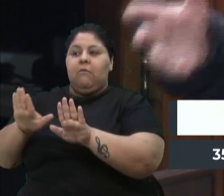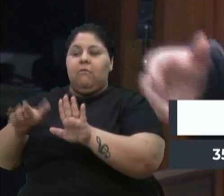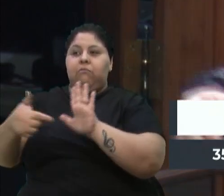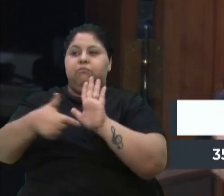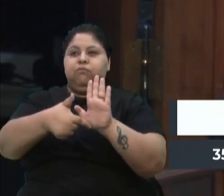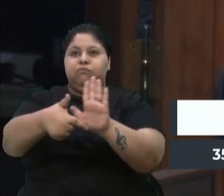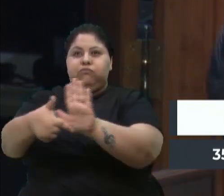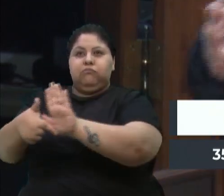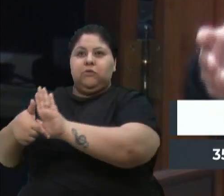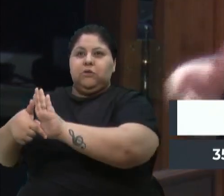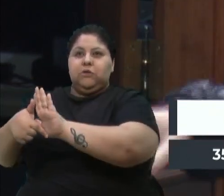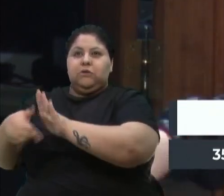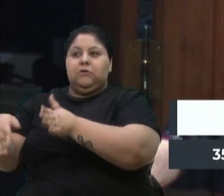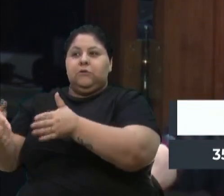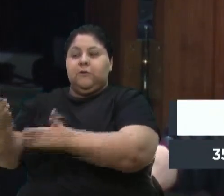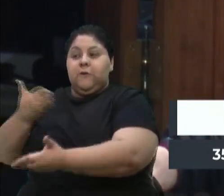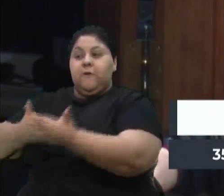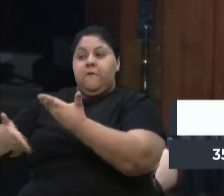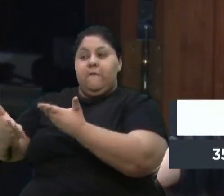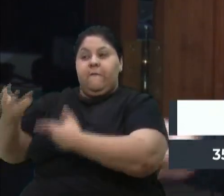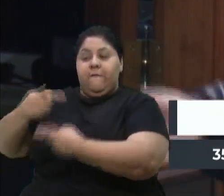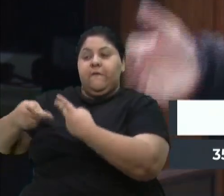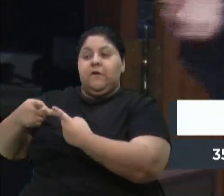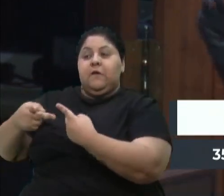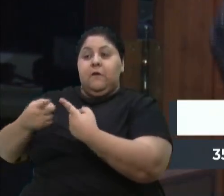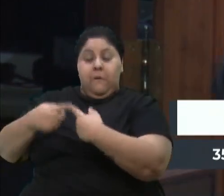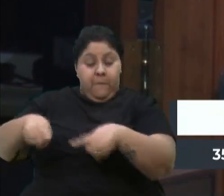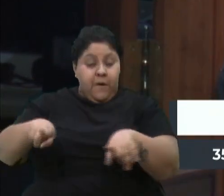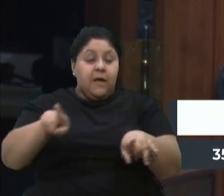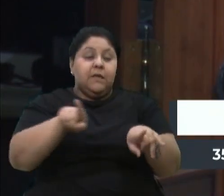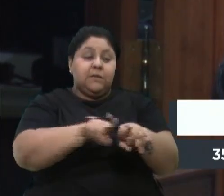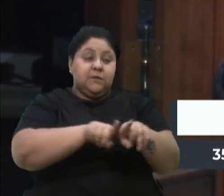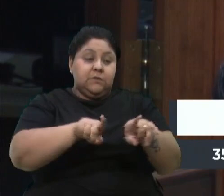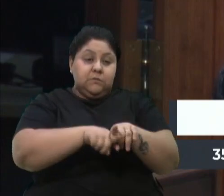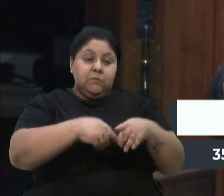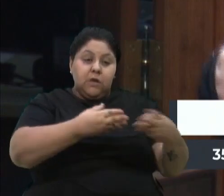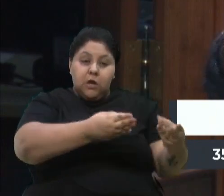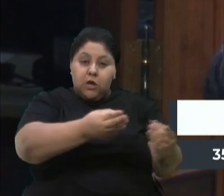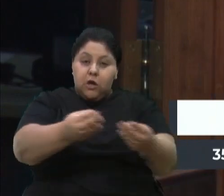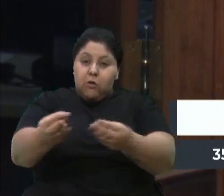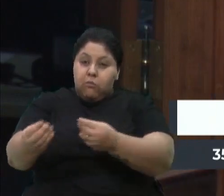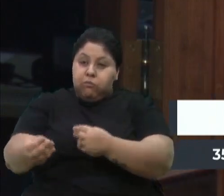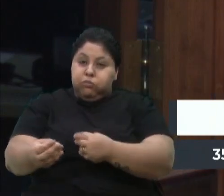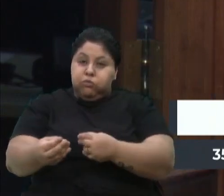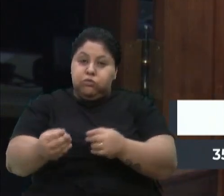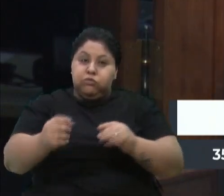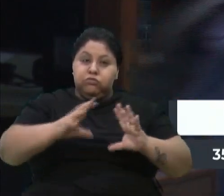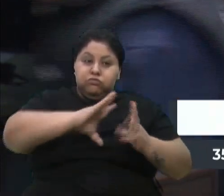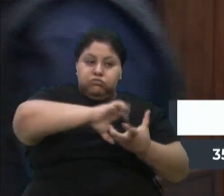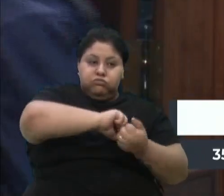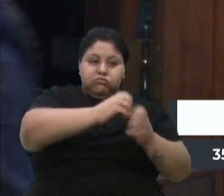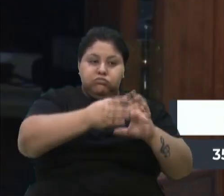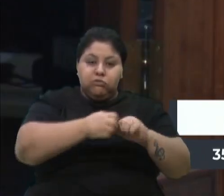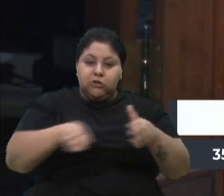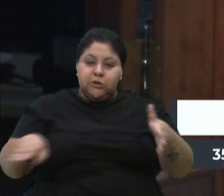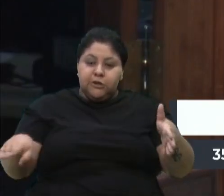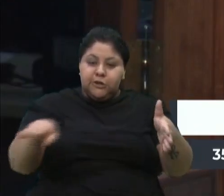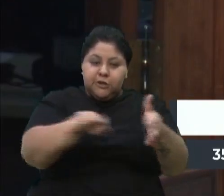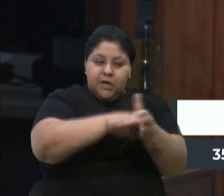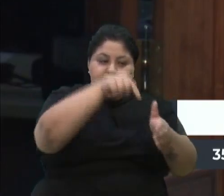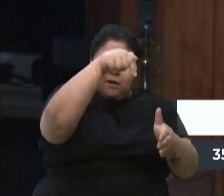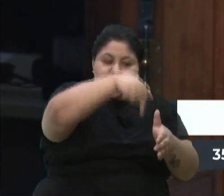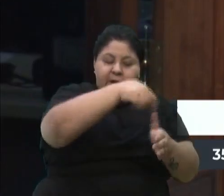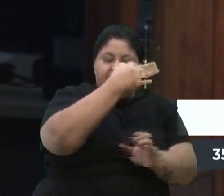passar por Caxias do Sul e ir lá visitar, mas porque muitos dos artistas vieram de fora da cidade. Vieram de fora da